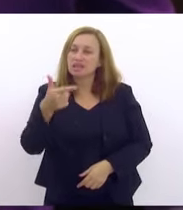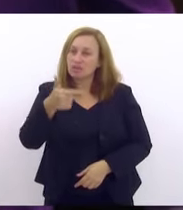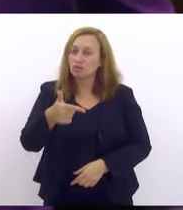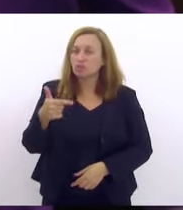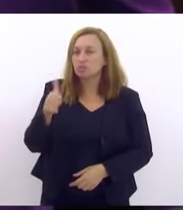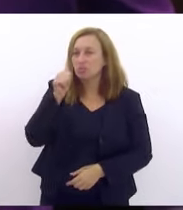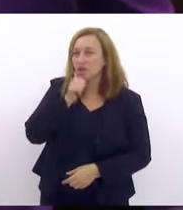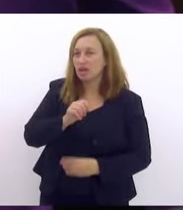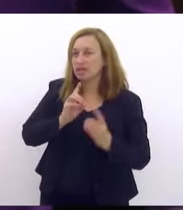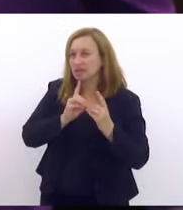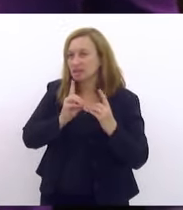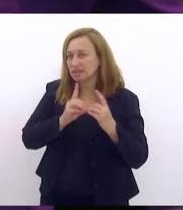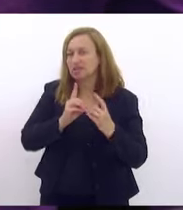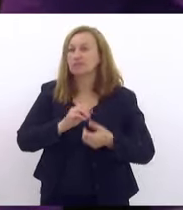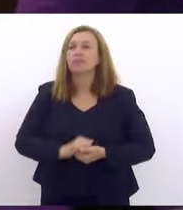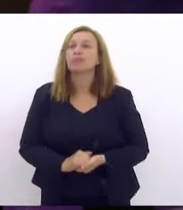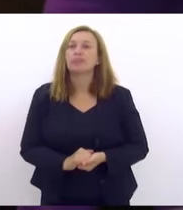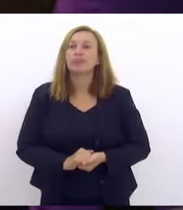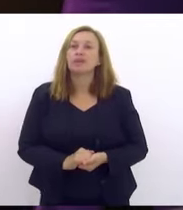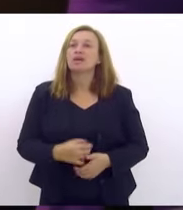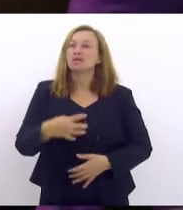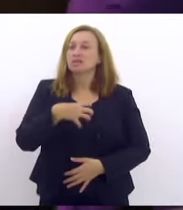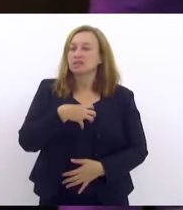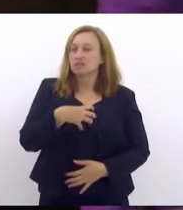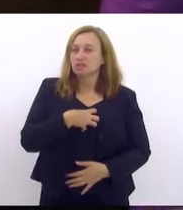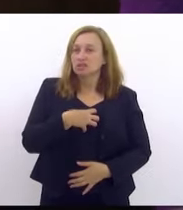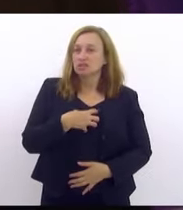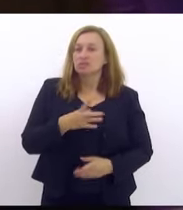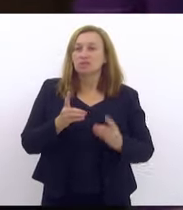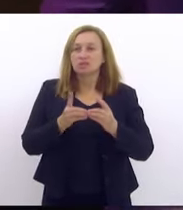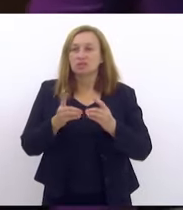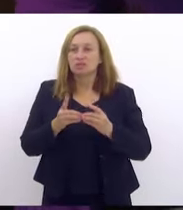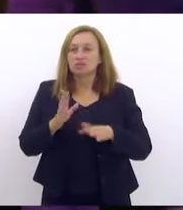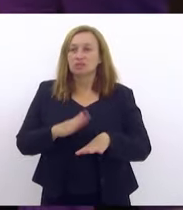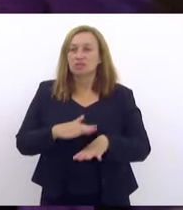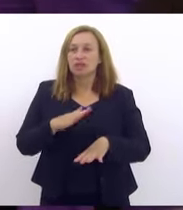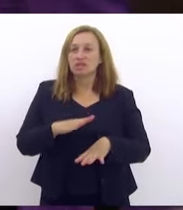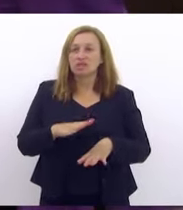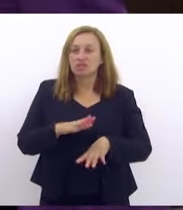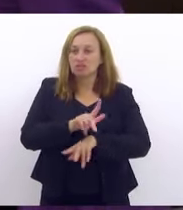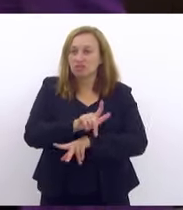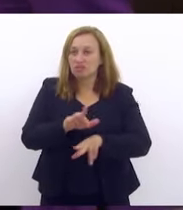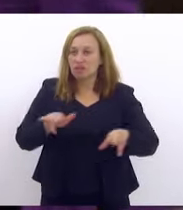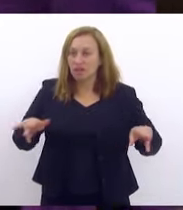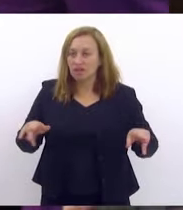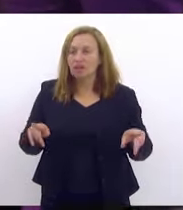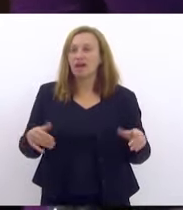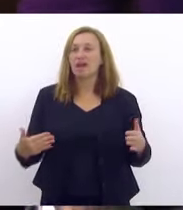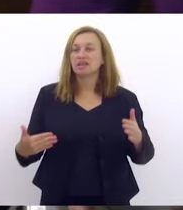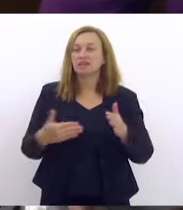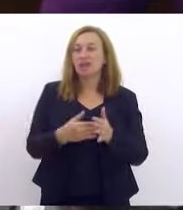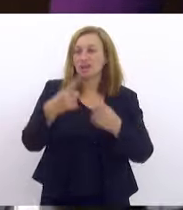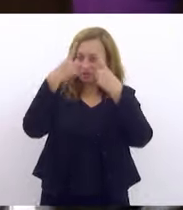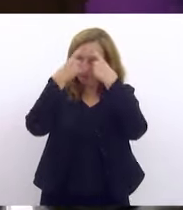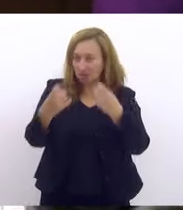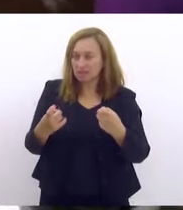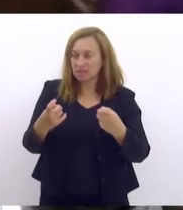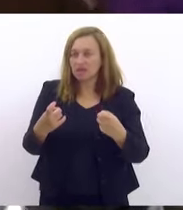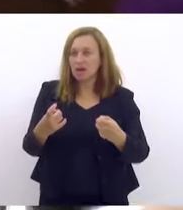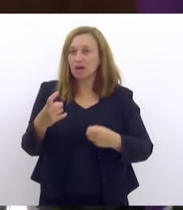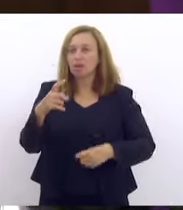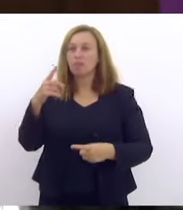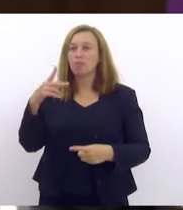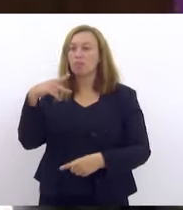mulheres atendidas. E, nesse sentido, os atendimentos mais variados, até violência política de gênero, senhor